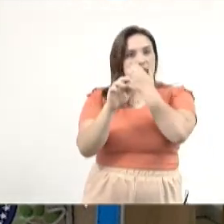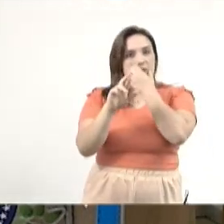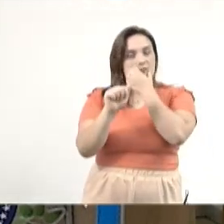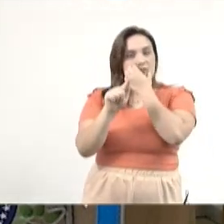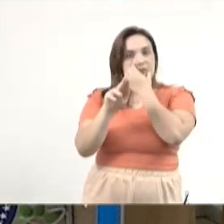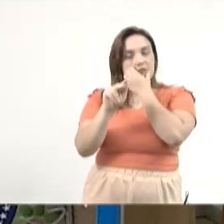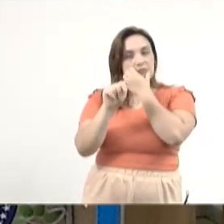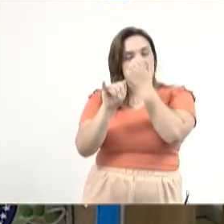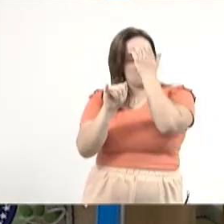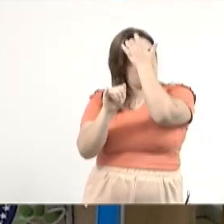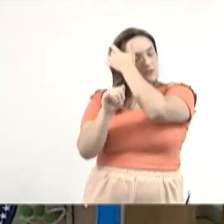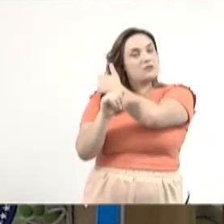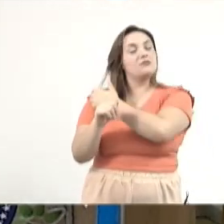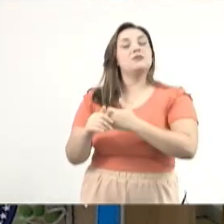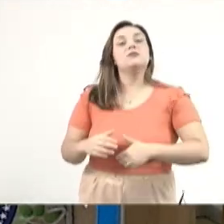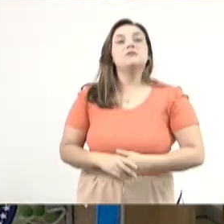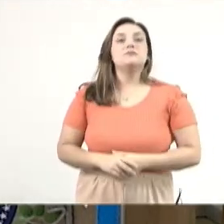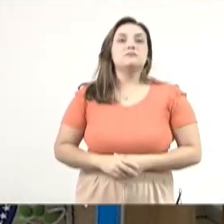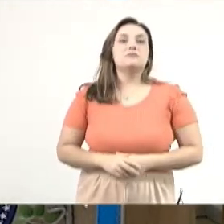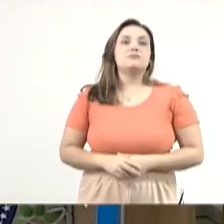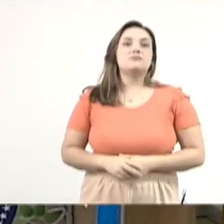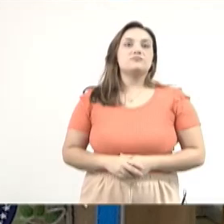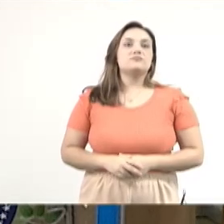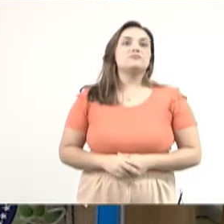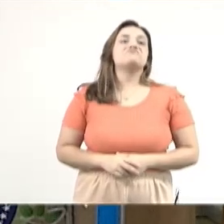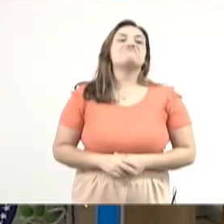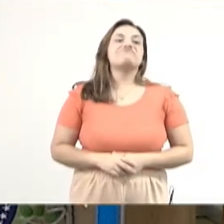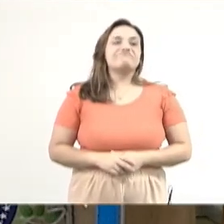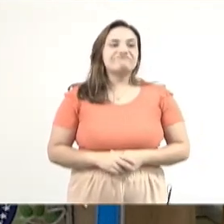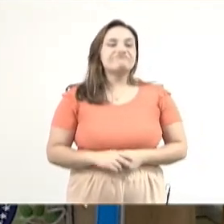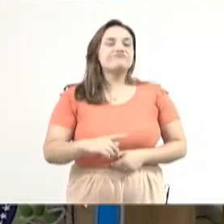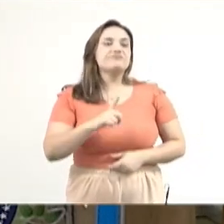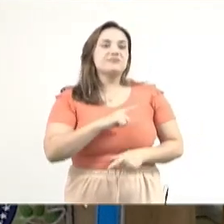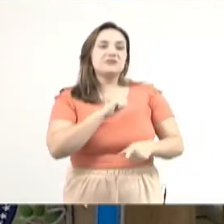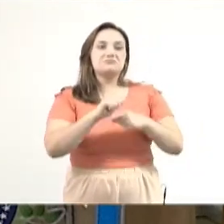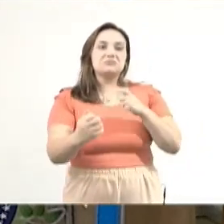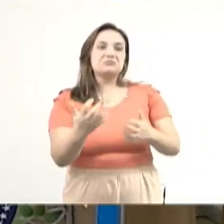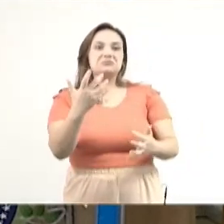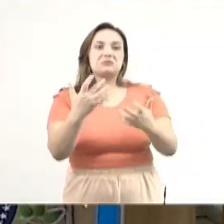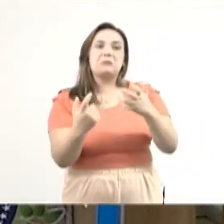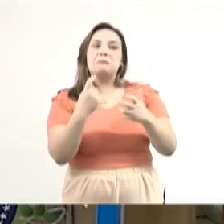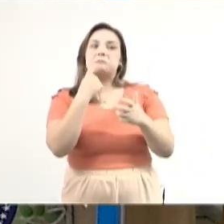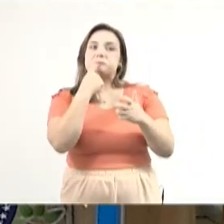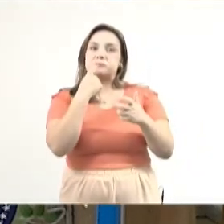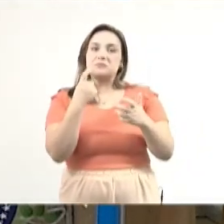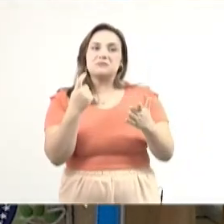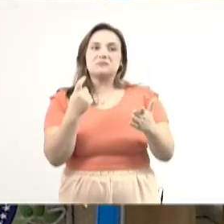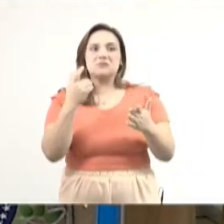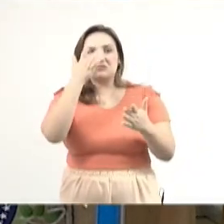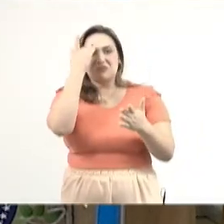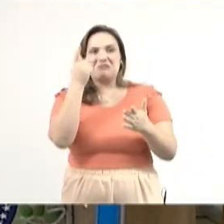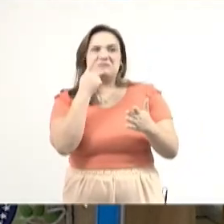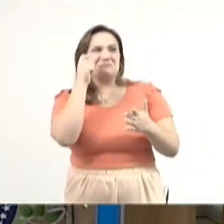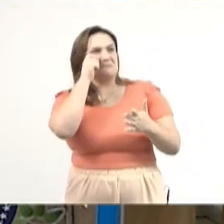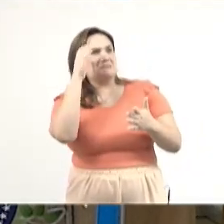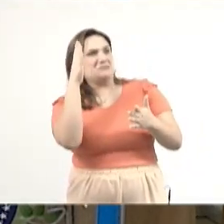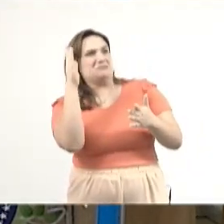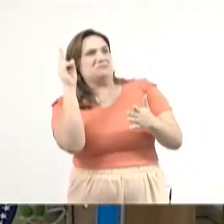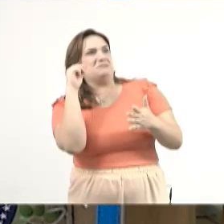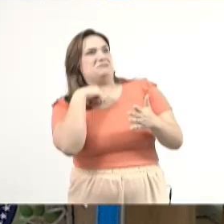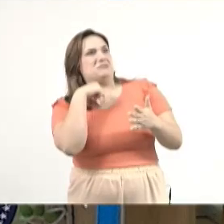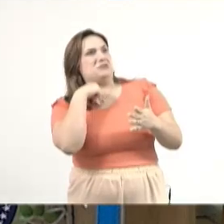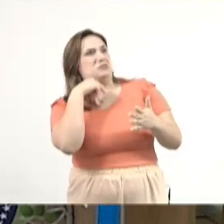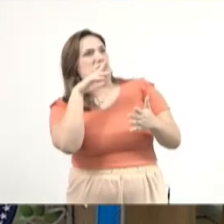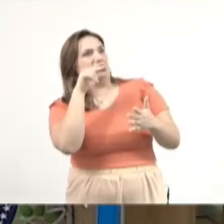Corumbá fica à margem do Rio Paraguai. Essa cena aí do fogo tão próximo, muita gente diz que não se lembra de ter visto uma